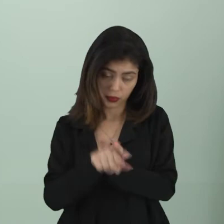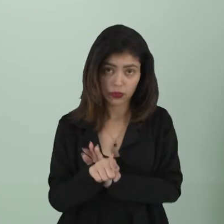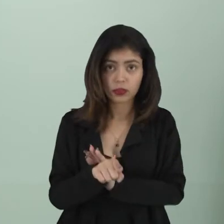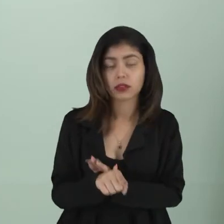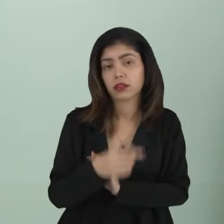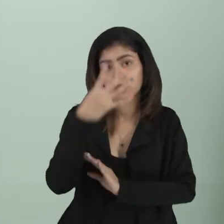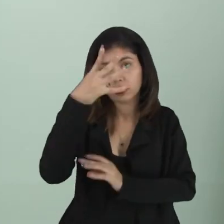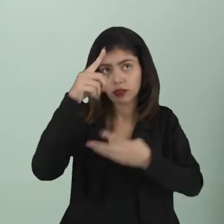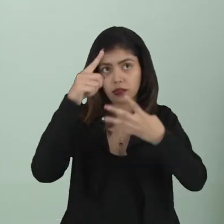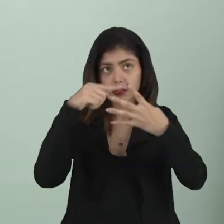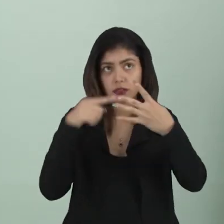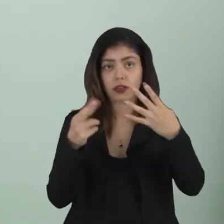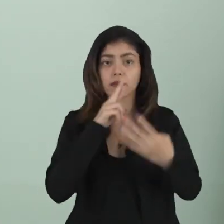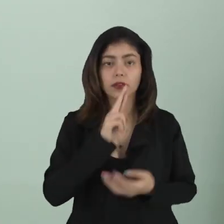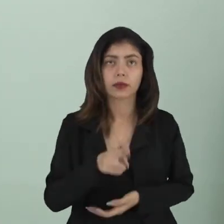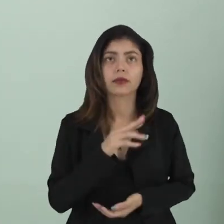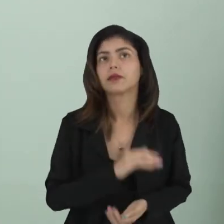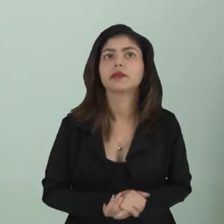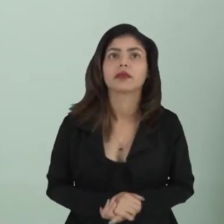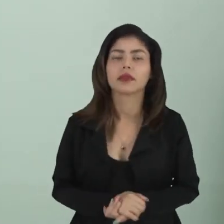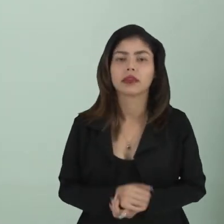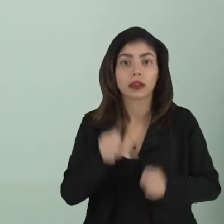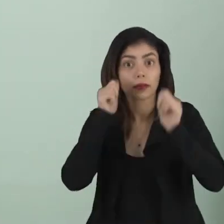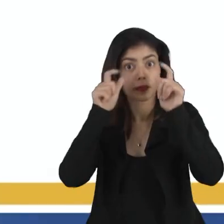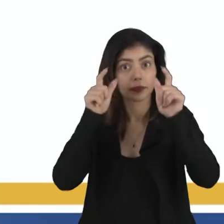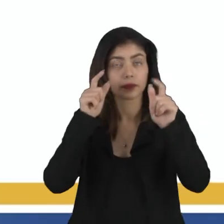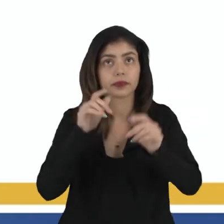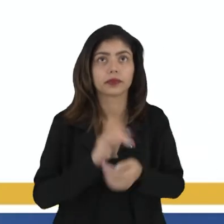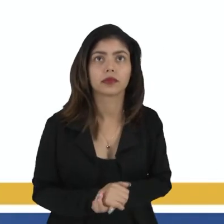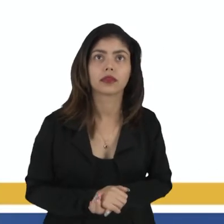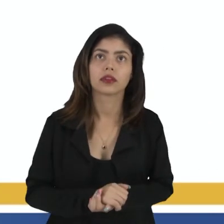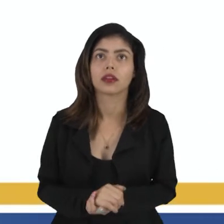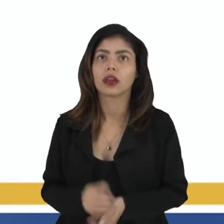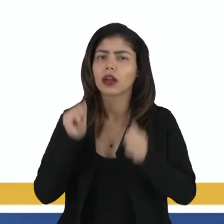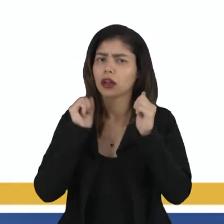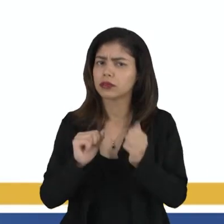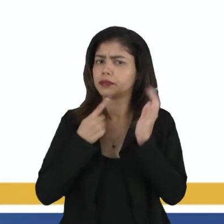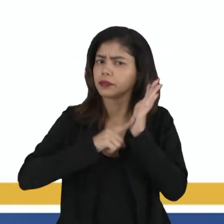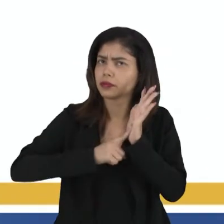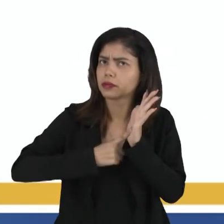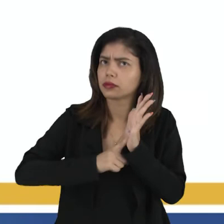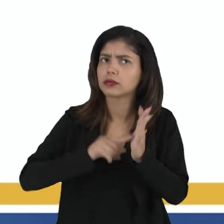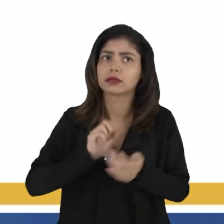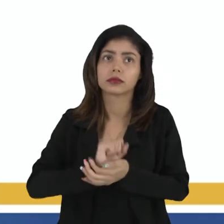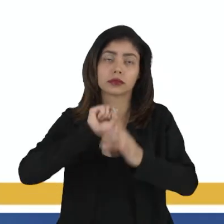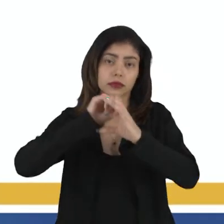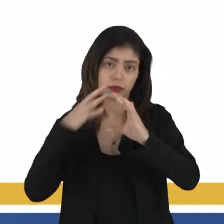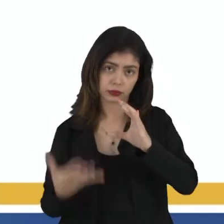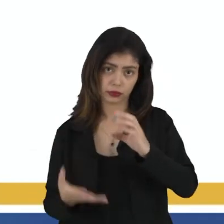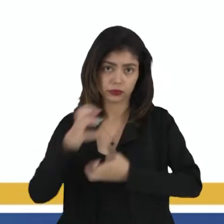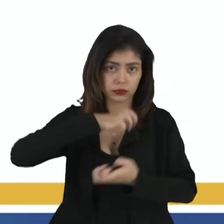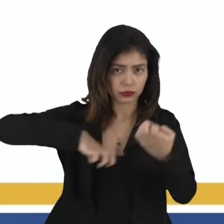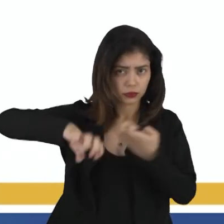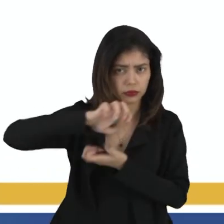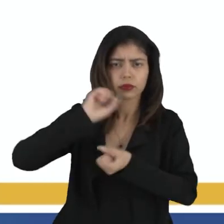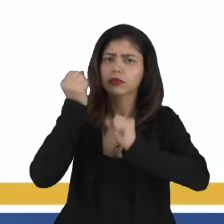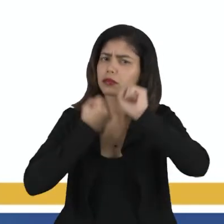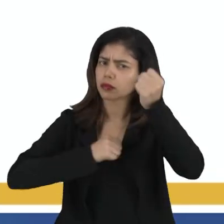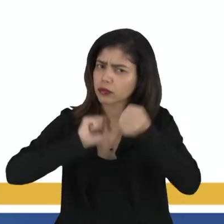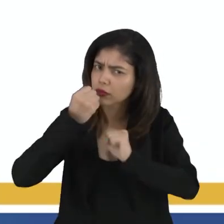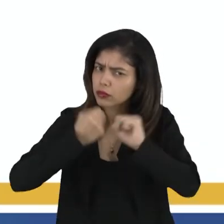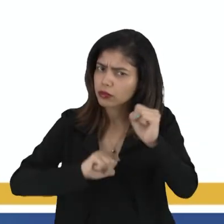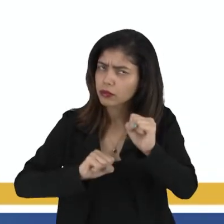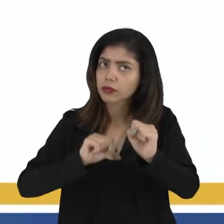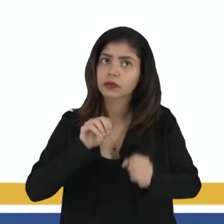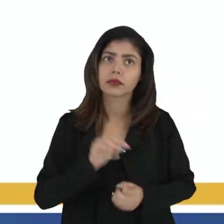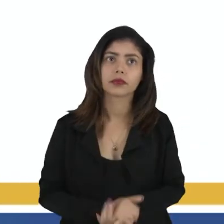4 possibilidades de resposta. Bastante atenção. Podem ser apontadas como características da